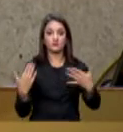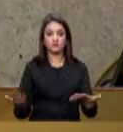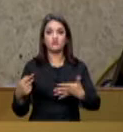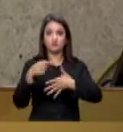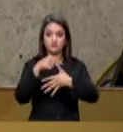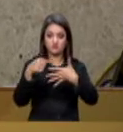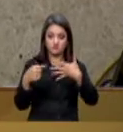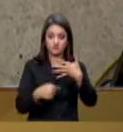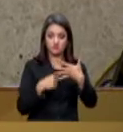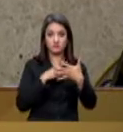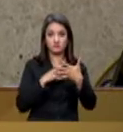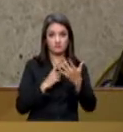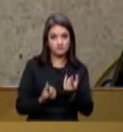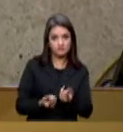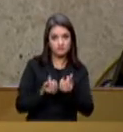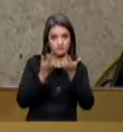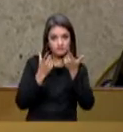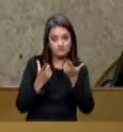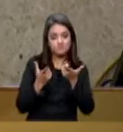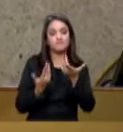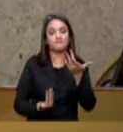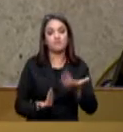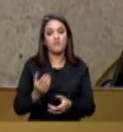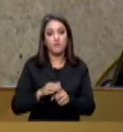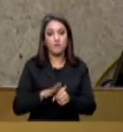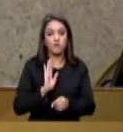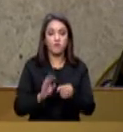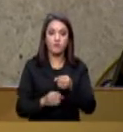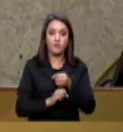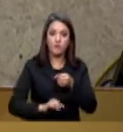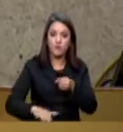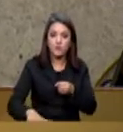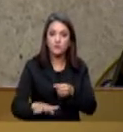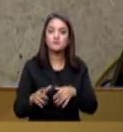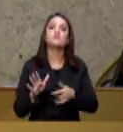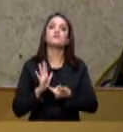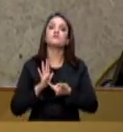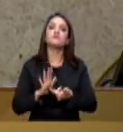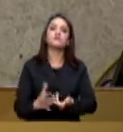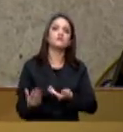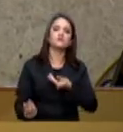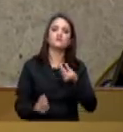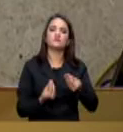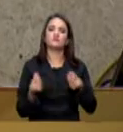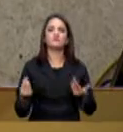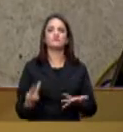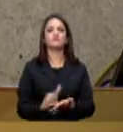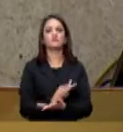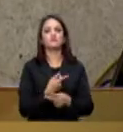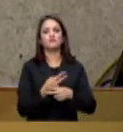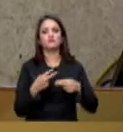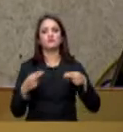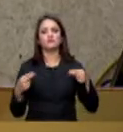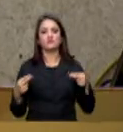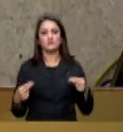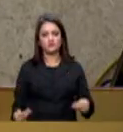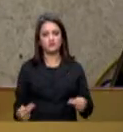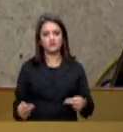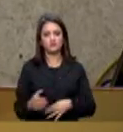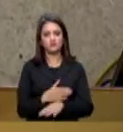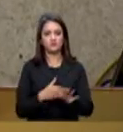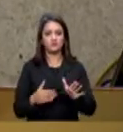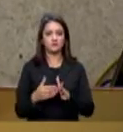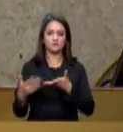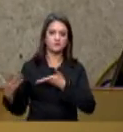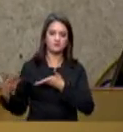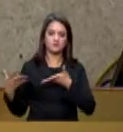dos serviços de saneamento revelam um contexto de fácil convergência dos agentes envolvidos ao